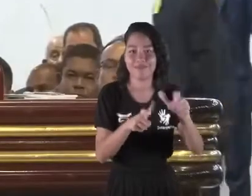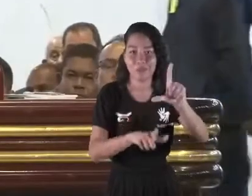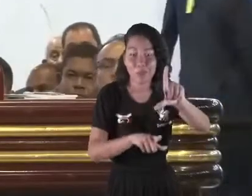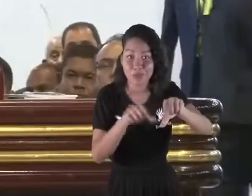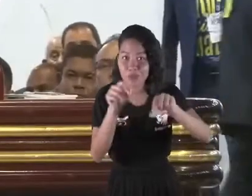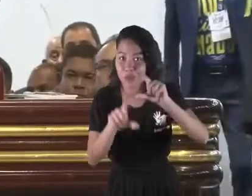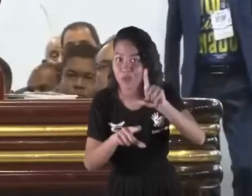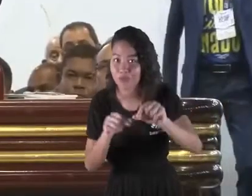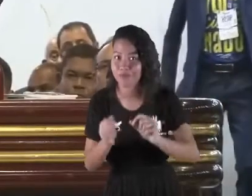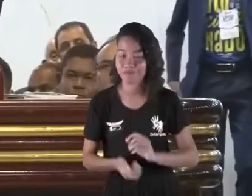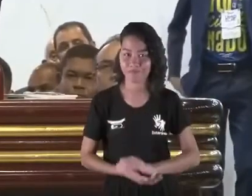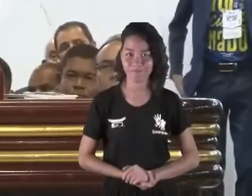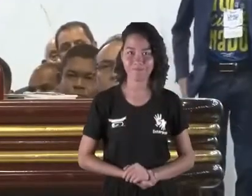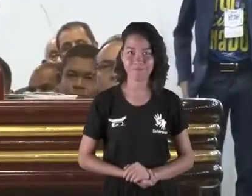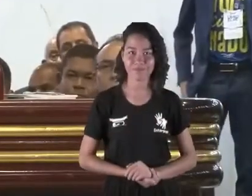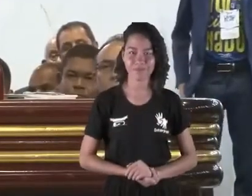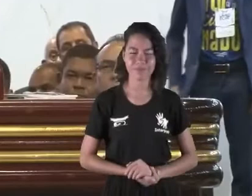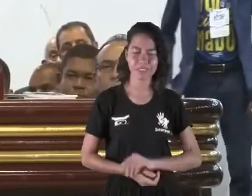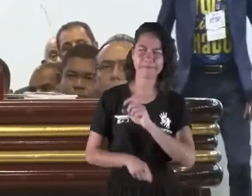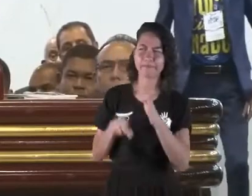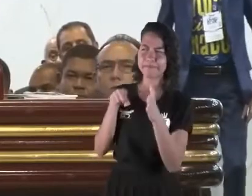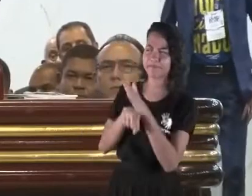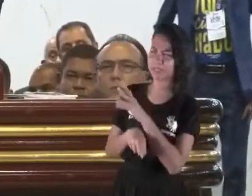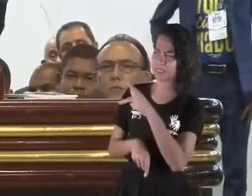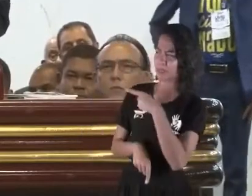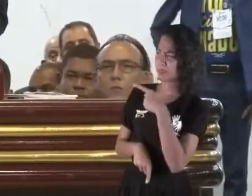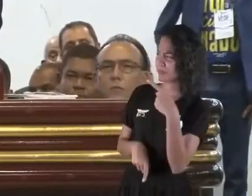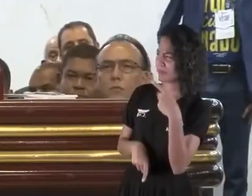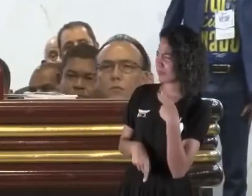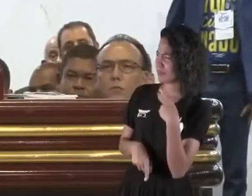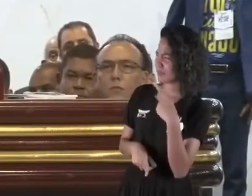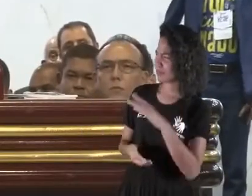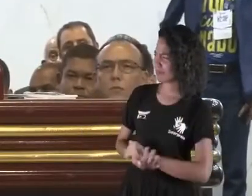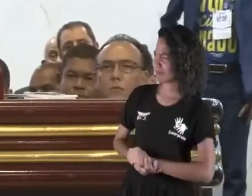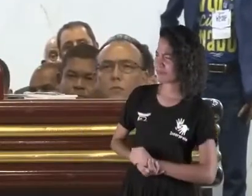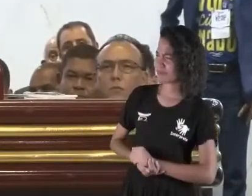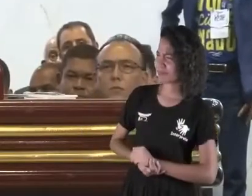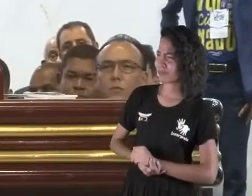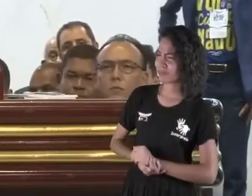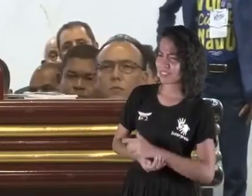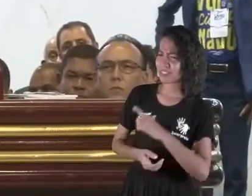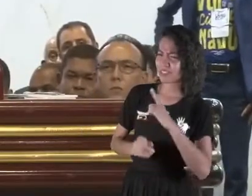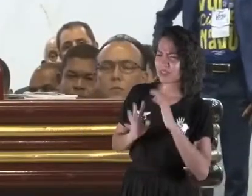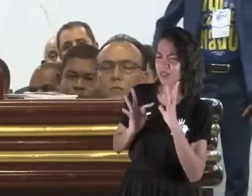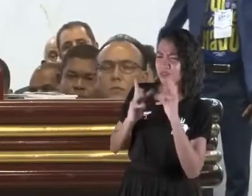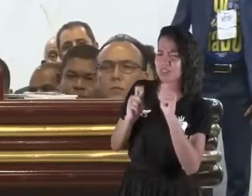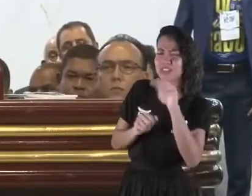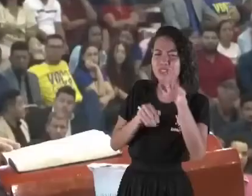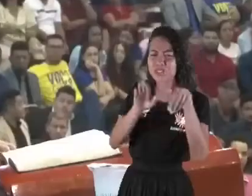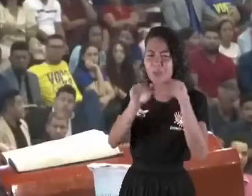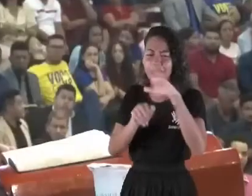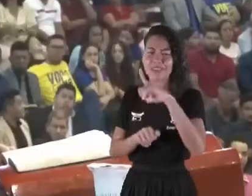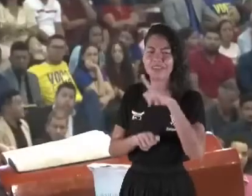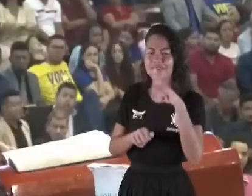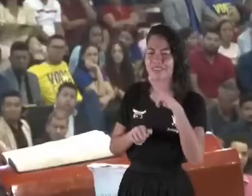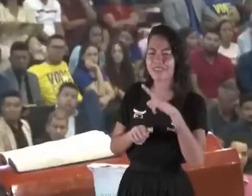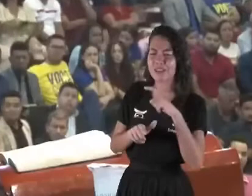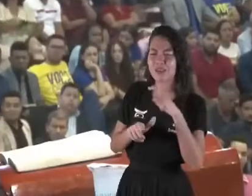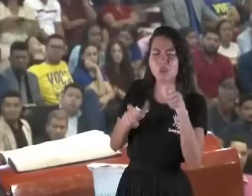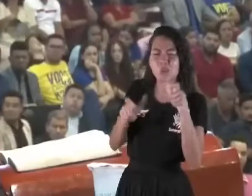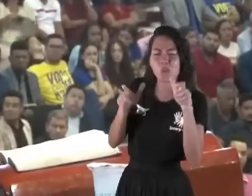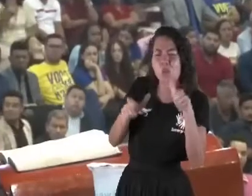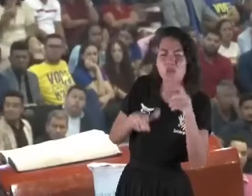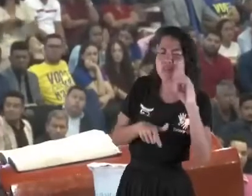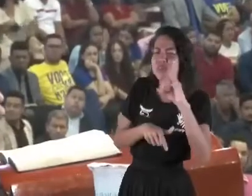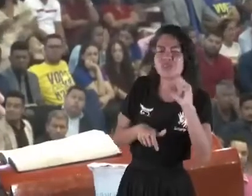introdução: pastor, porque toda chamada tem um quando? E porque